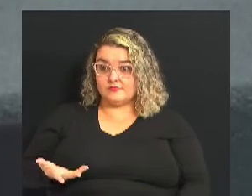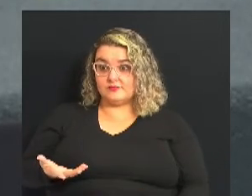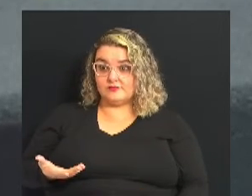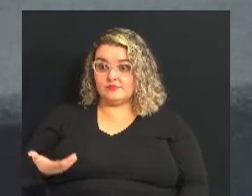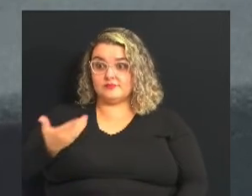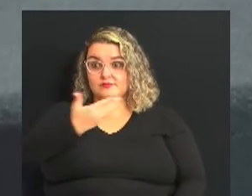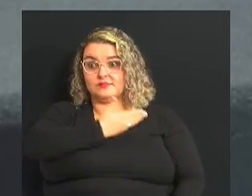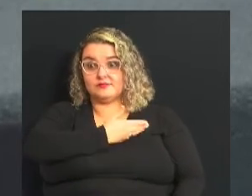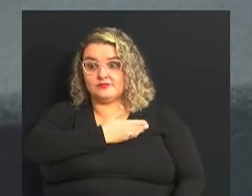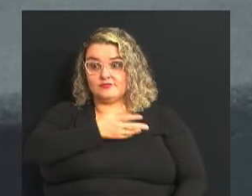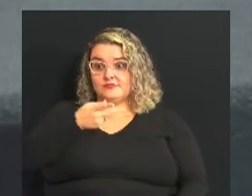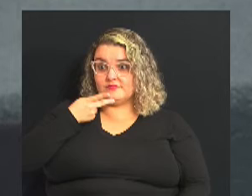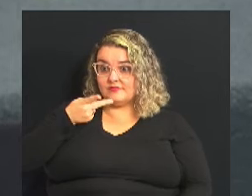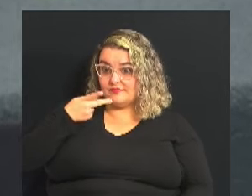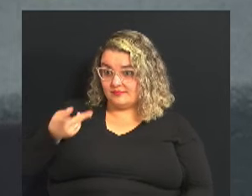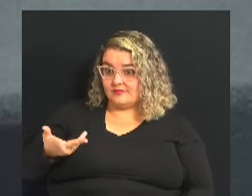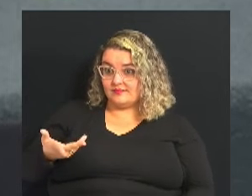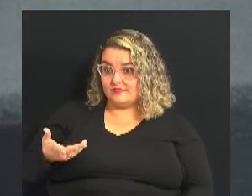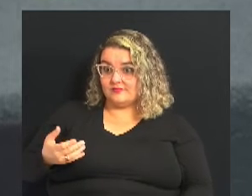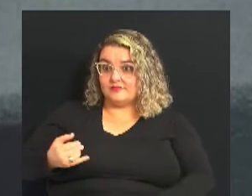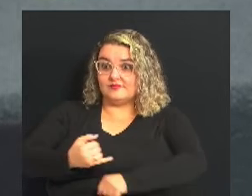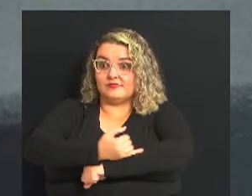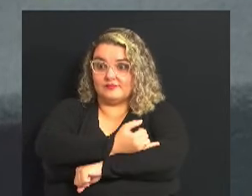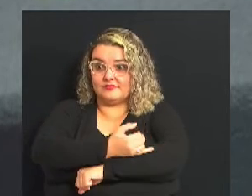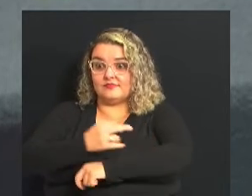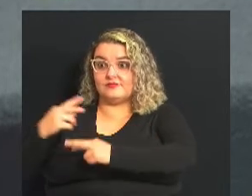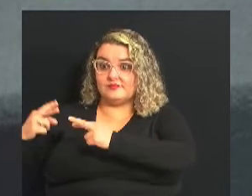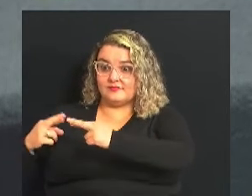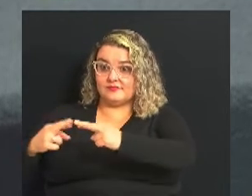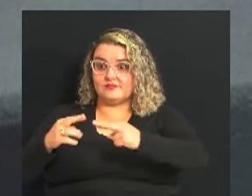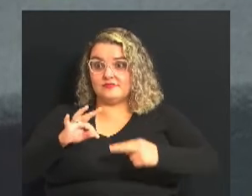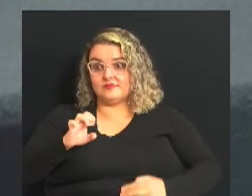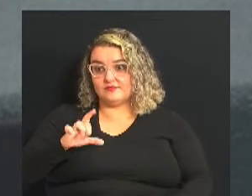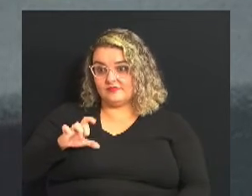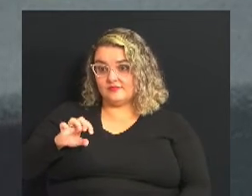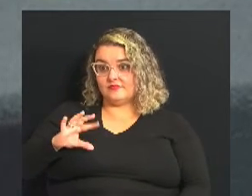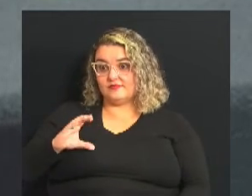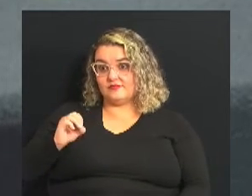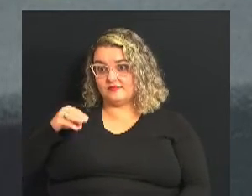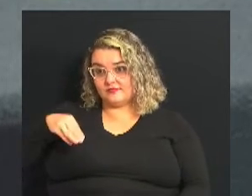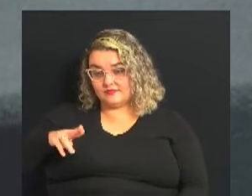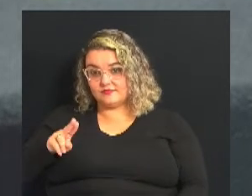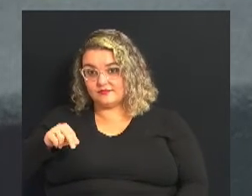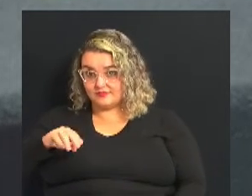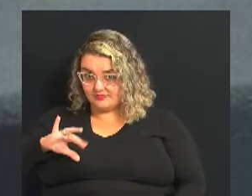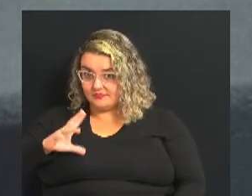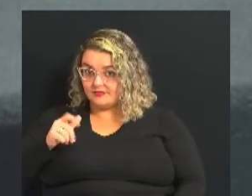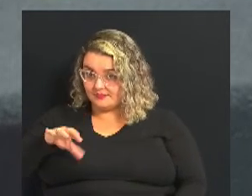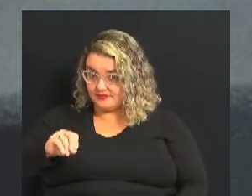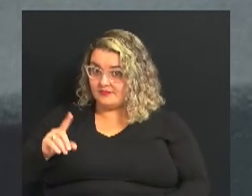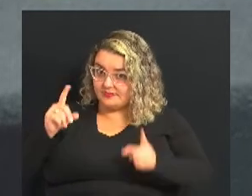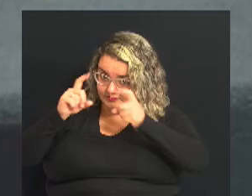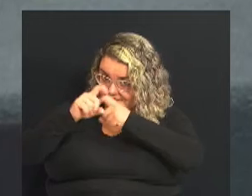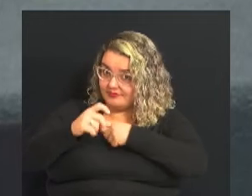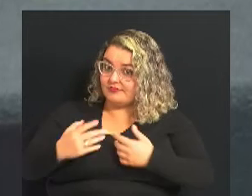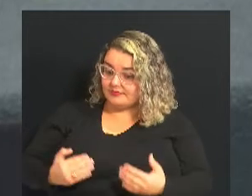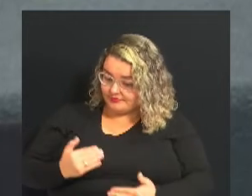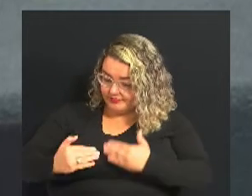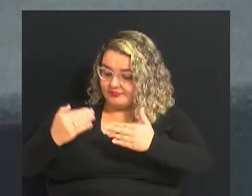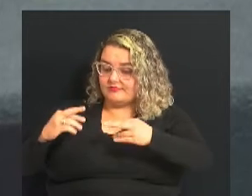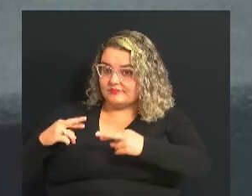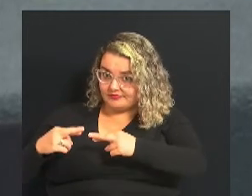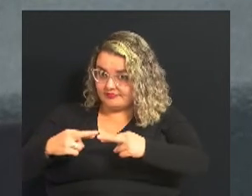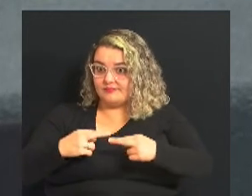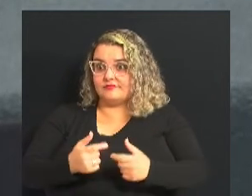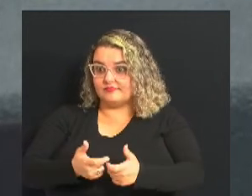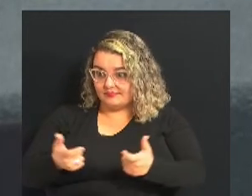ali falou um pouquinho de infraestrutura de redes de telecomunicações, né? Que está complicado construir rede hoje nas grandes